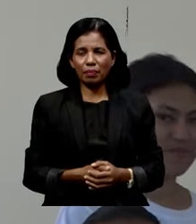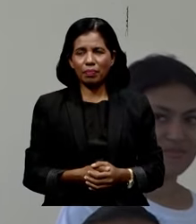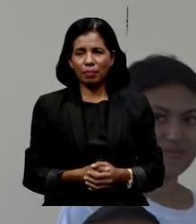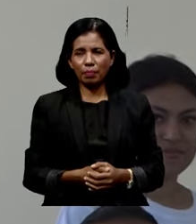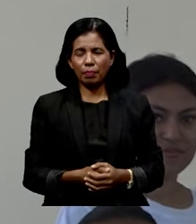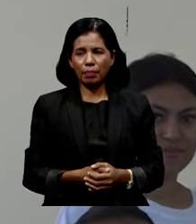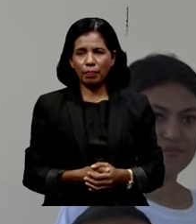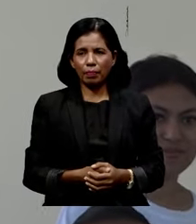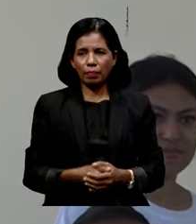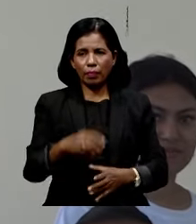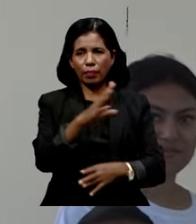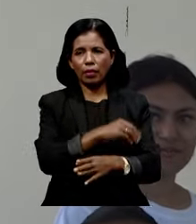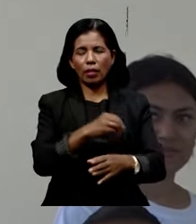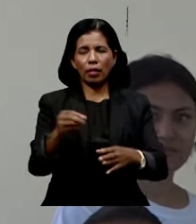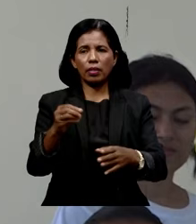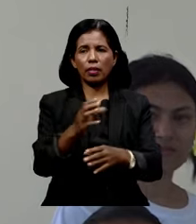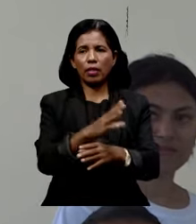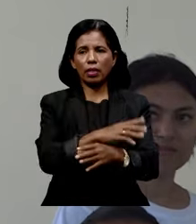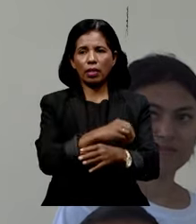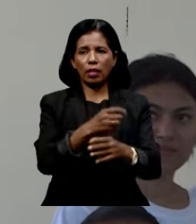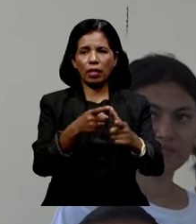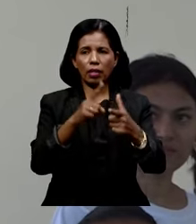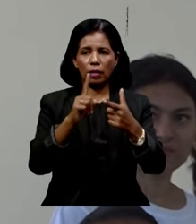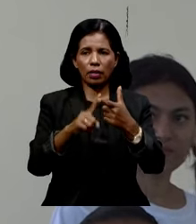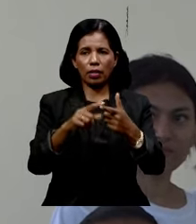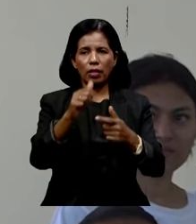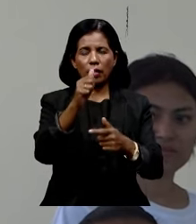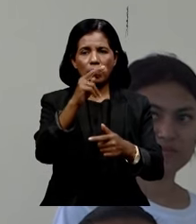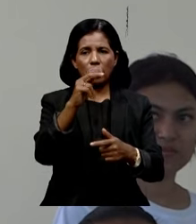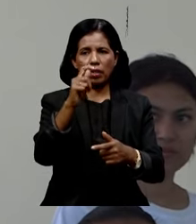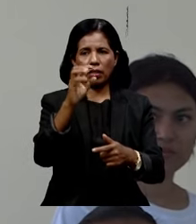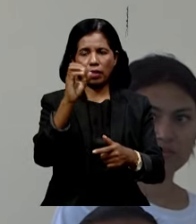Sebenarnya durante lançamento de senhora Anito